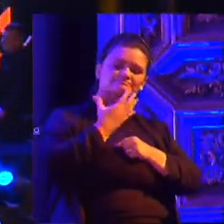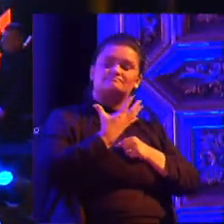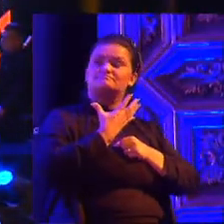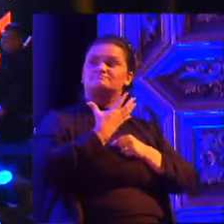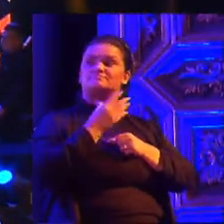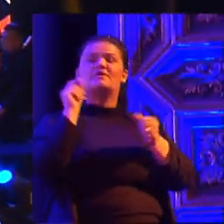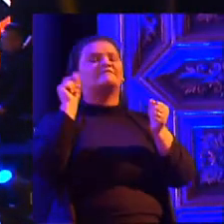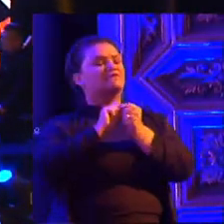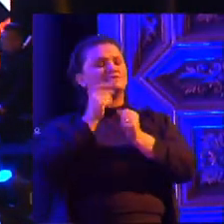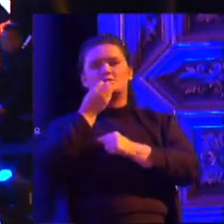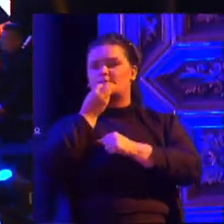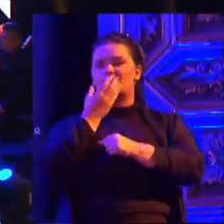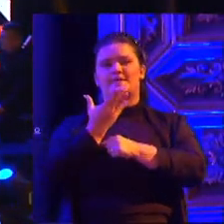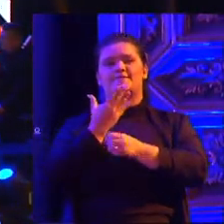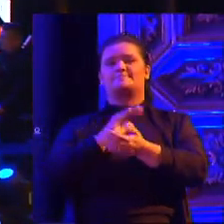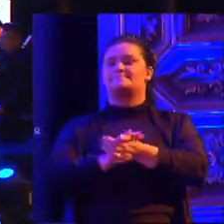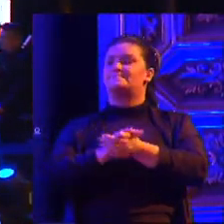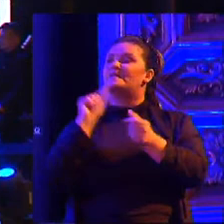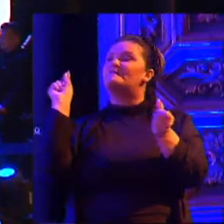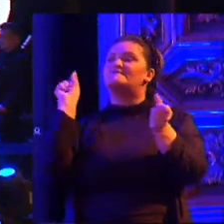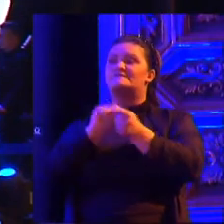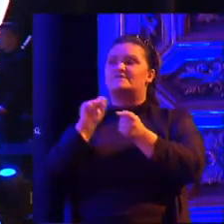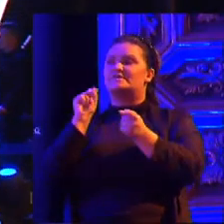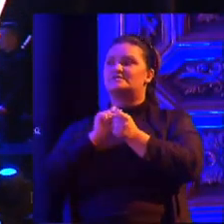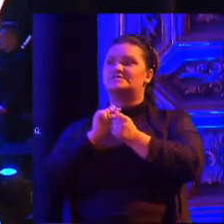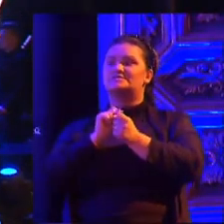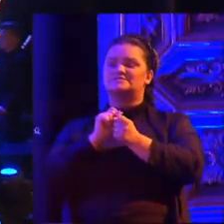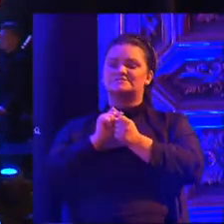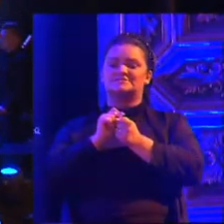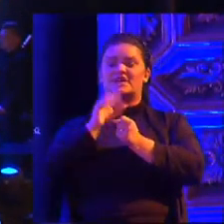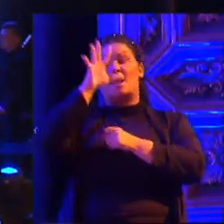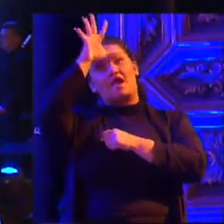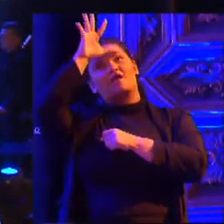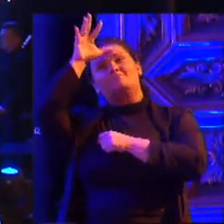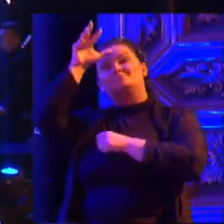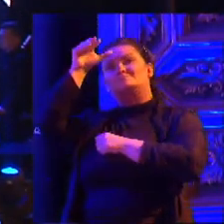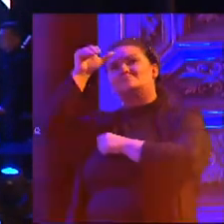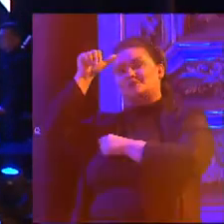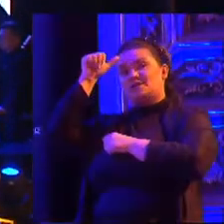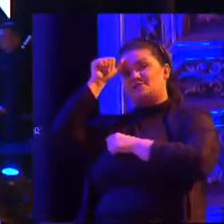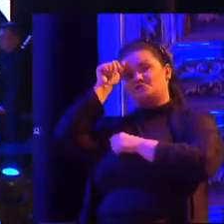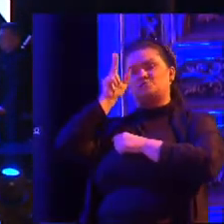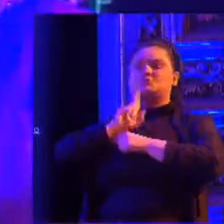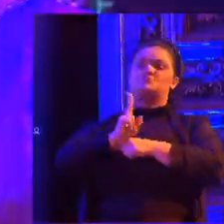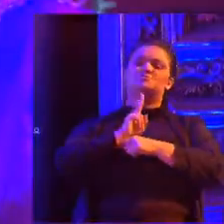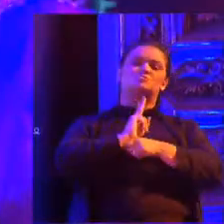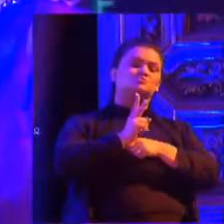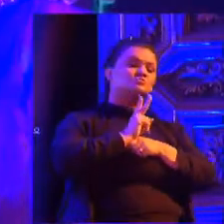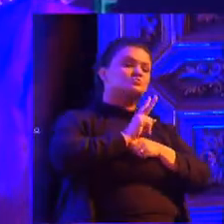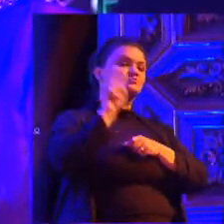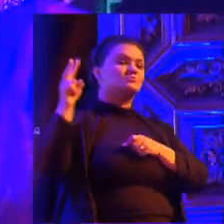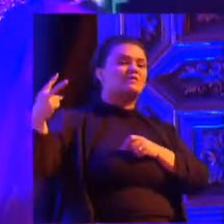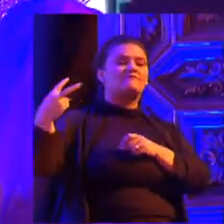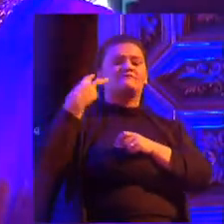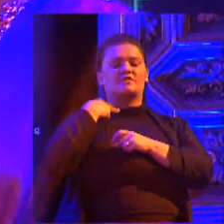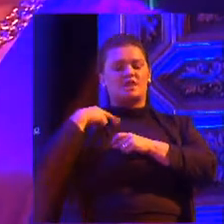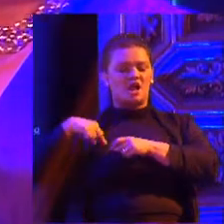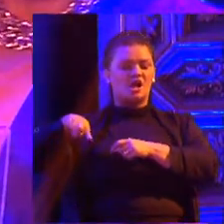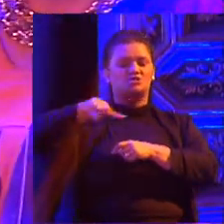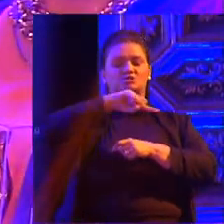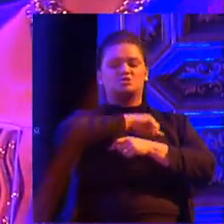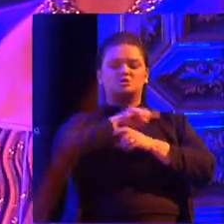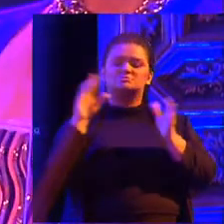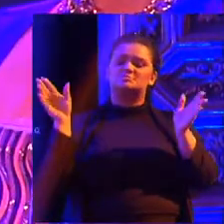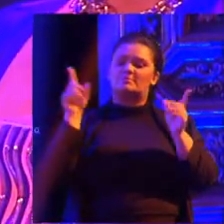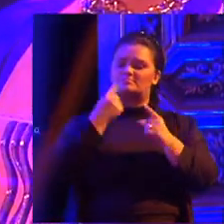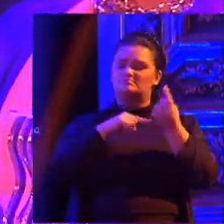exercitar o bem e fazer com que a Amazônia seja ouvida com a nossa música. Um